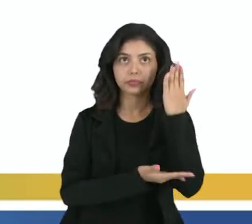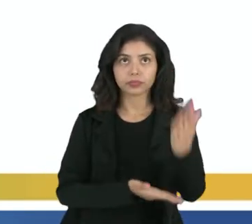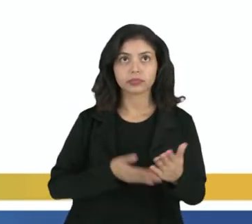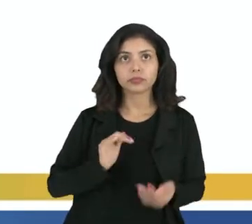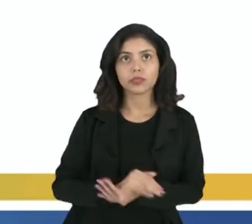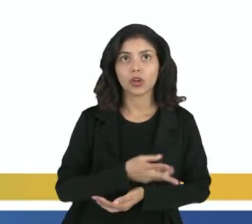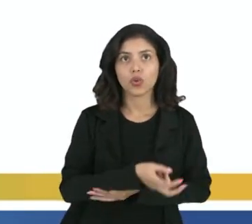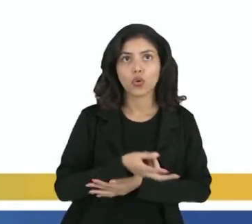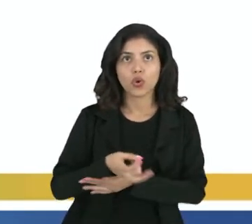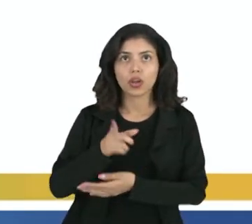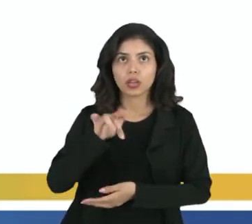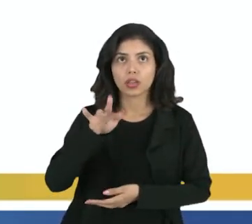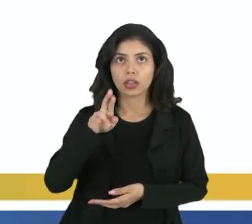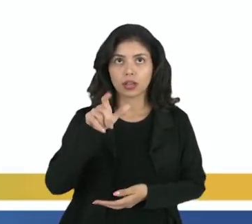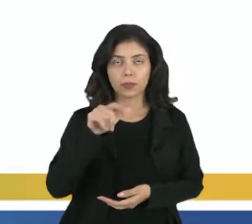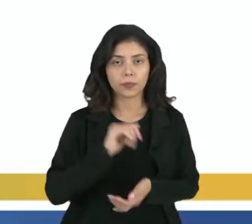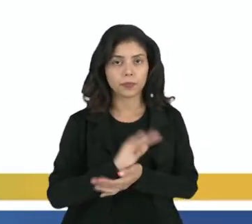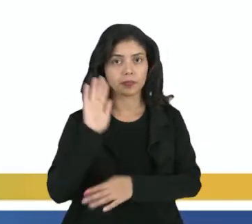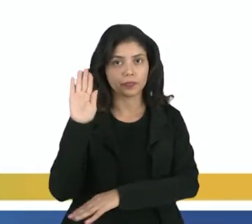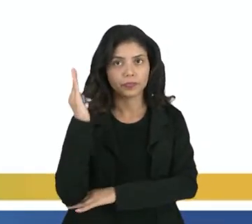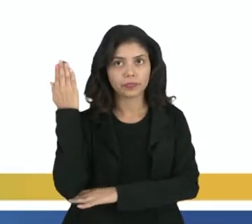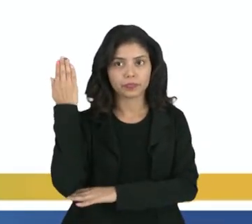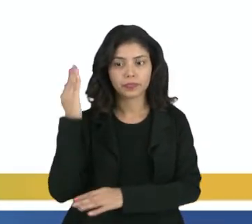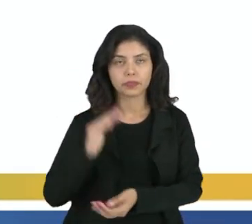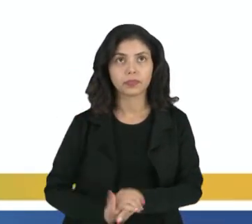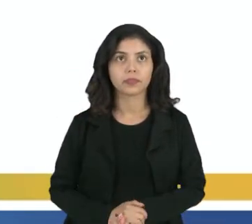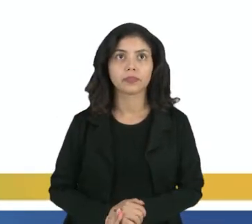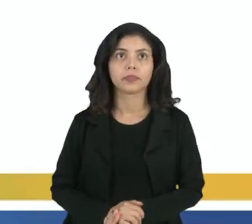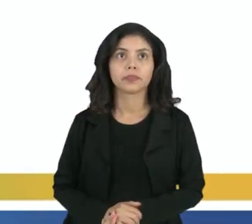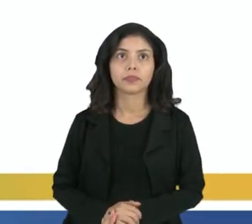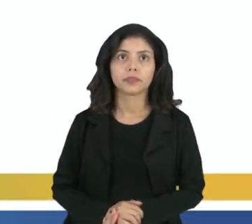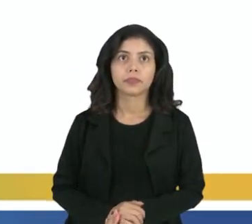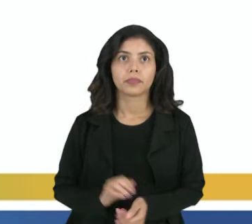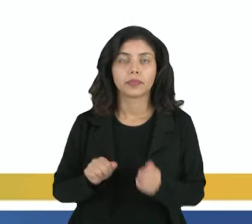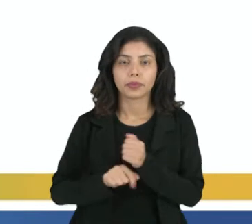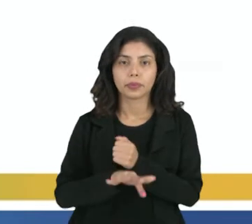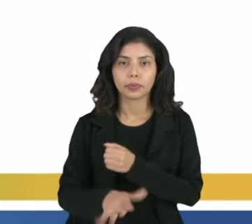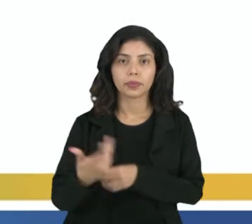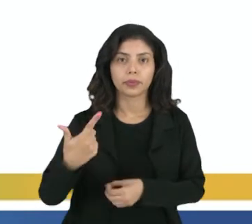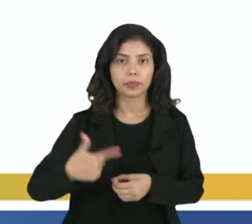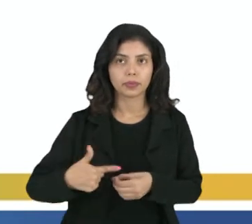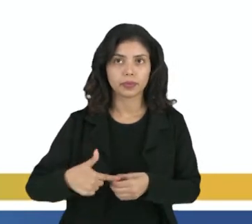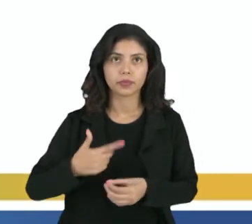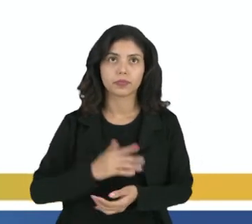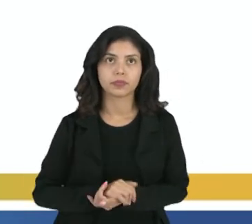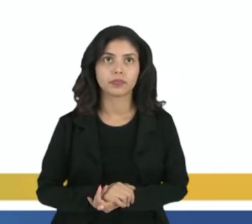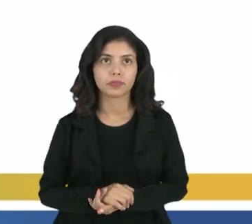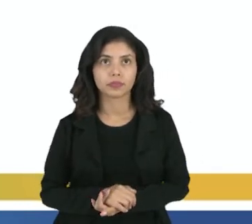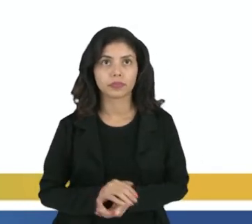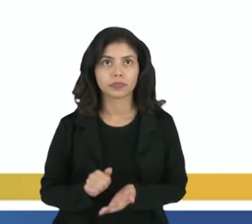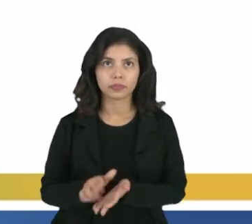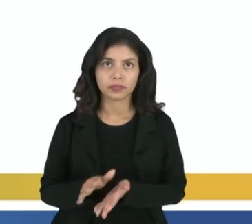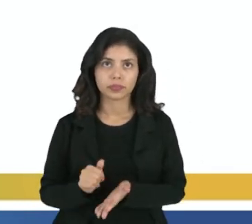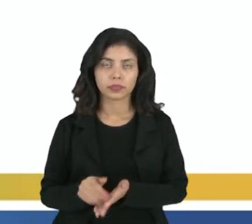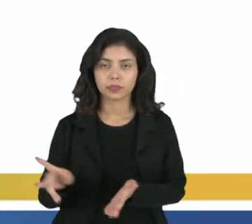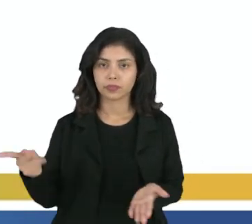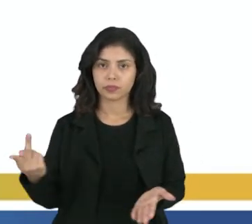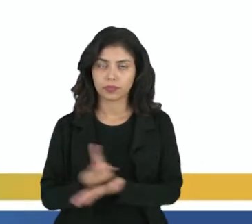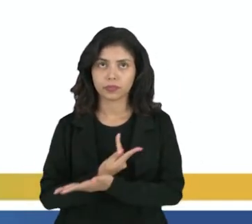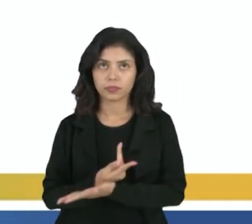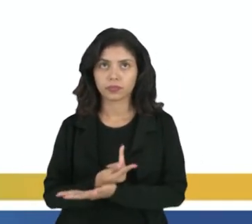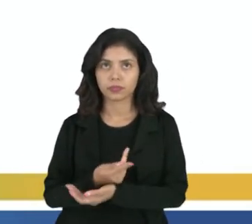Desmatamento e extração de forma ilegal das madeiras, vazamento de petróleo,